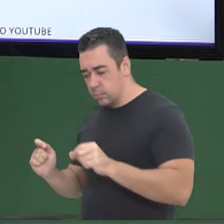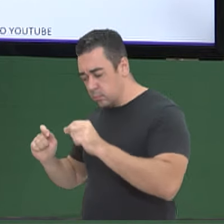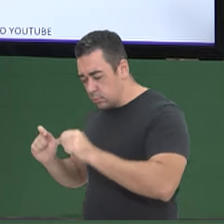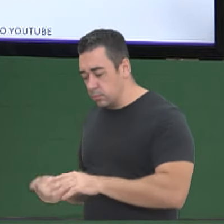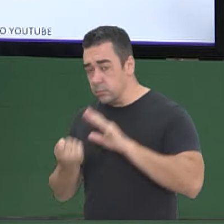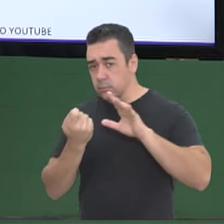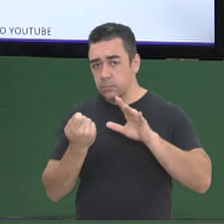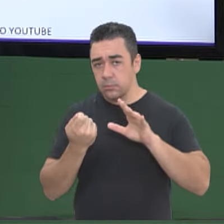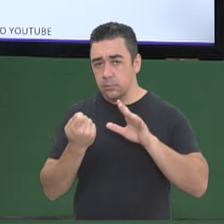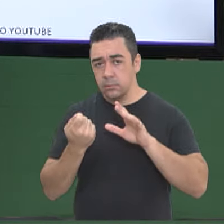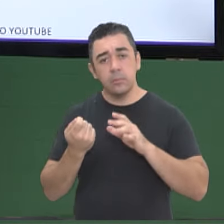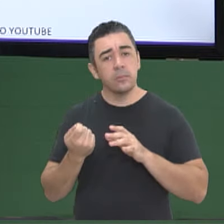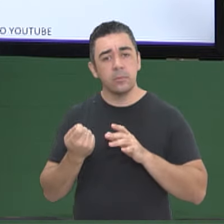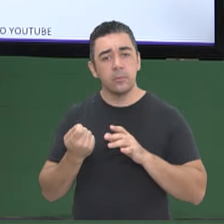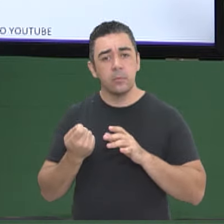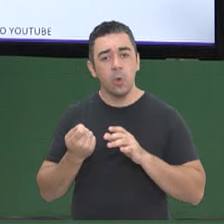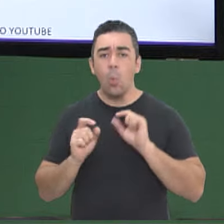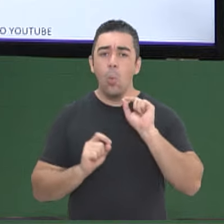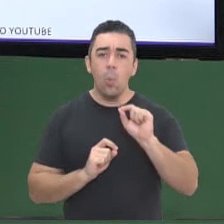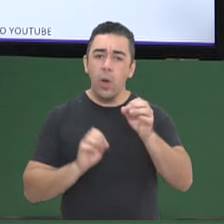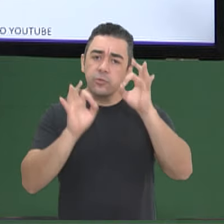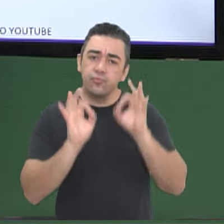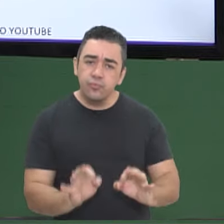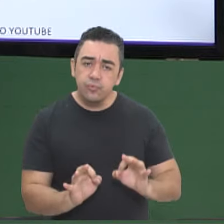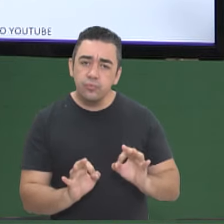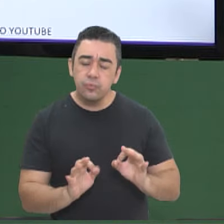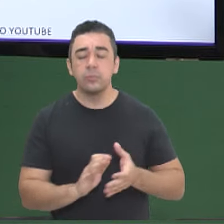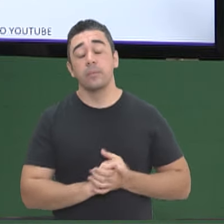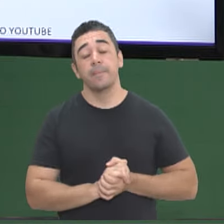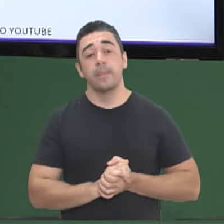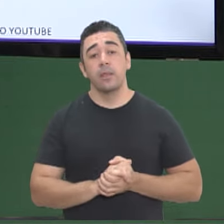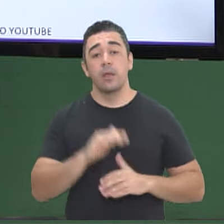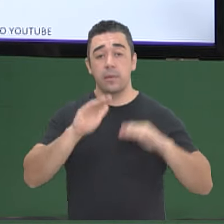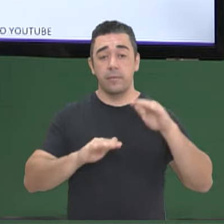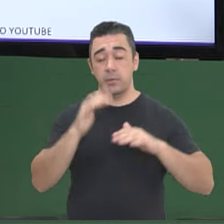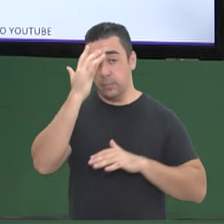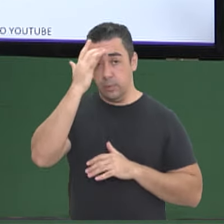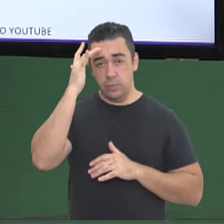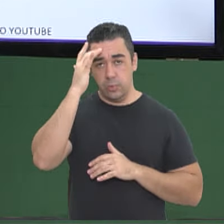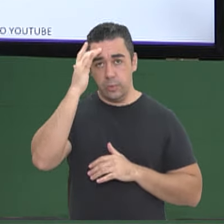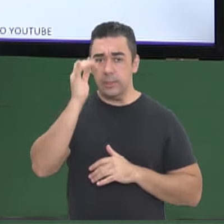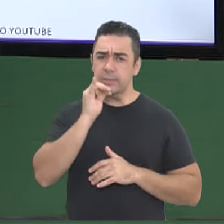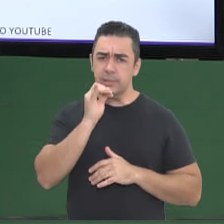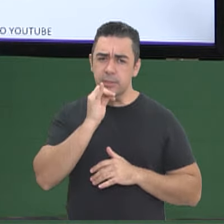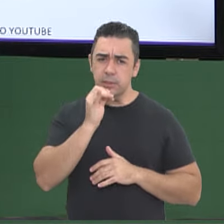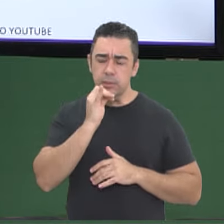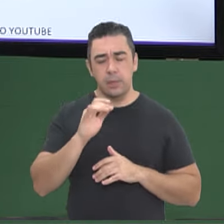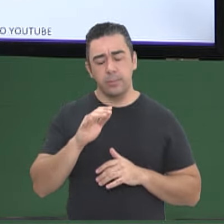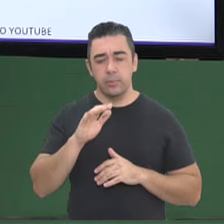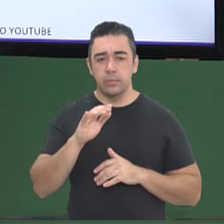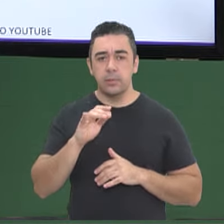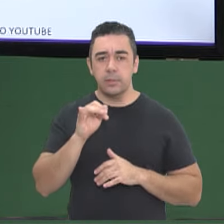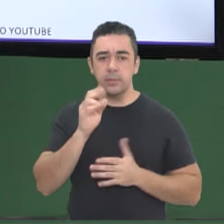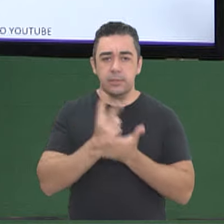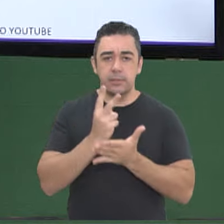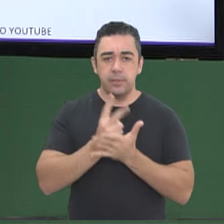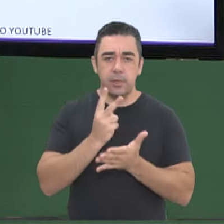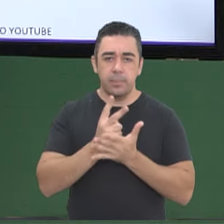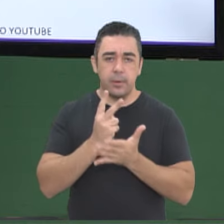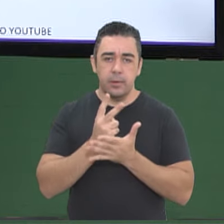a questão do que é justo ou não é justo, né? Muitas pessoas, por uma questão de cavalheirismo, talvez,